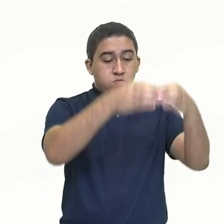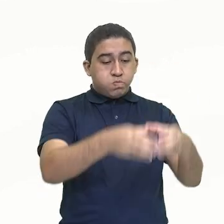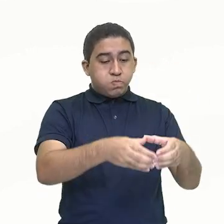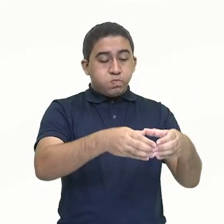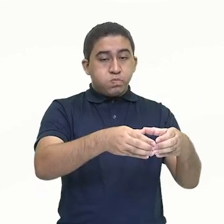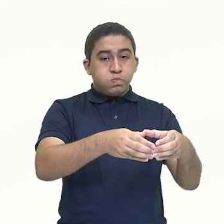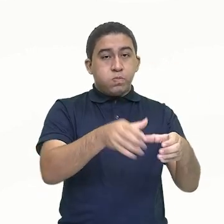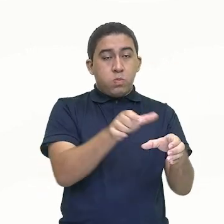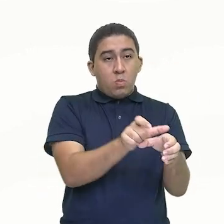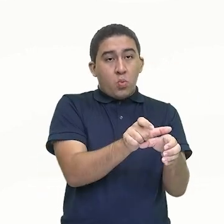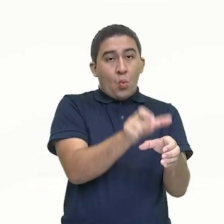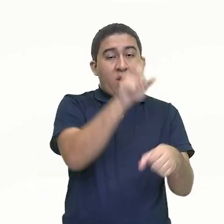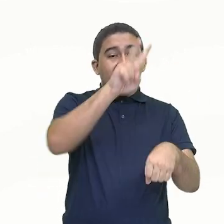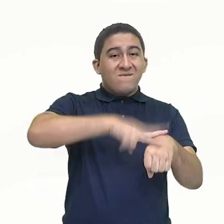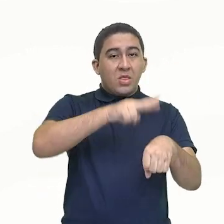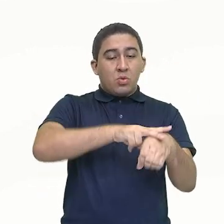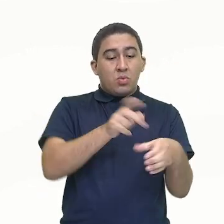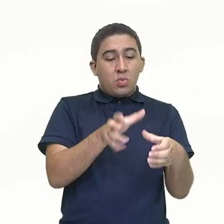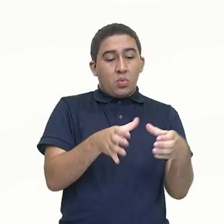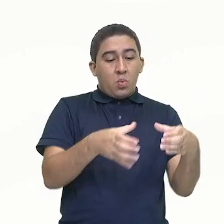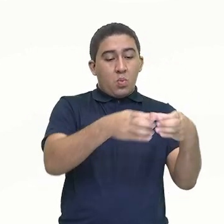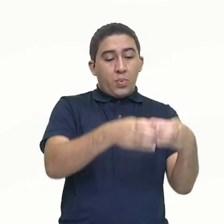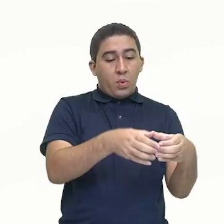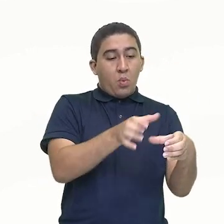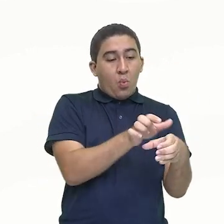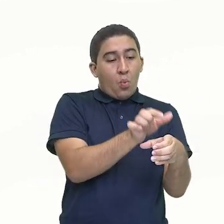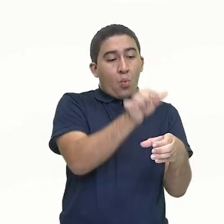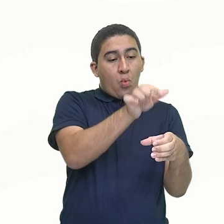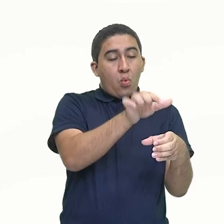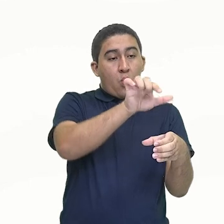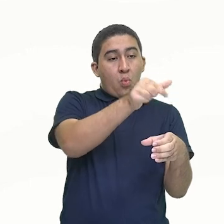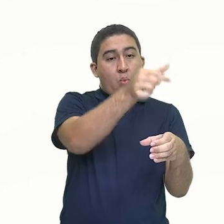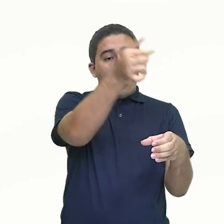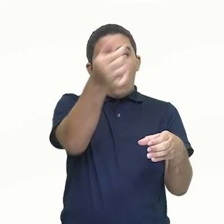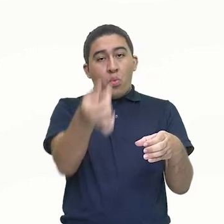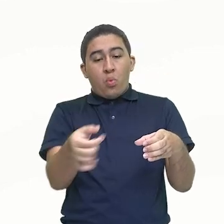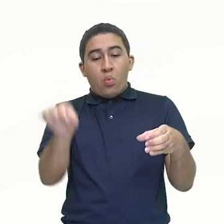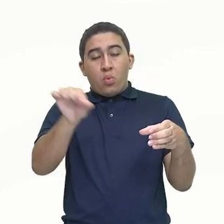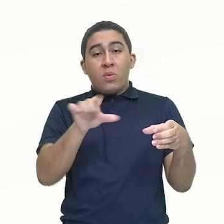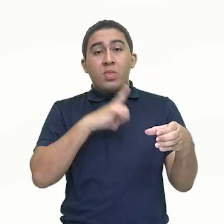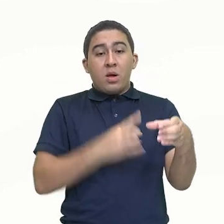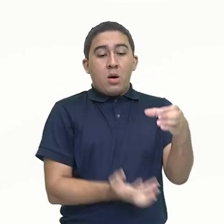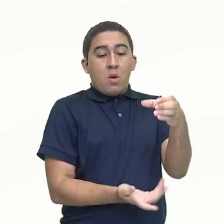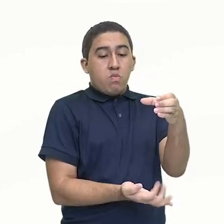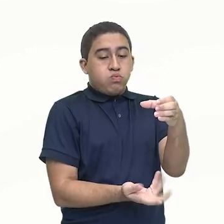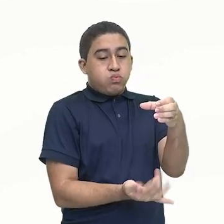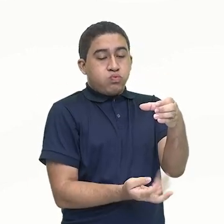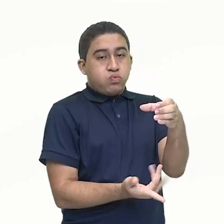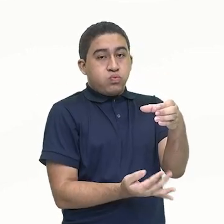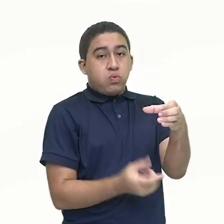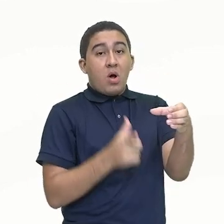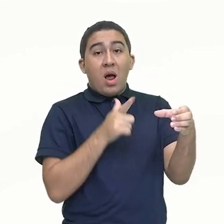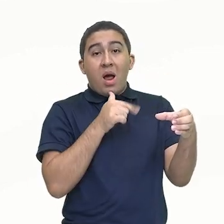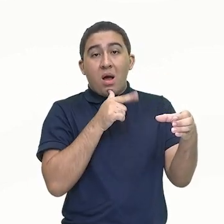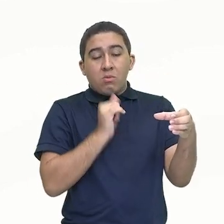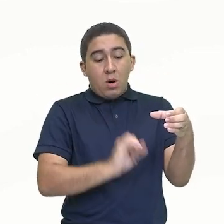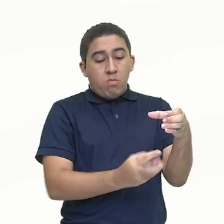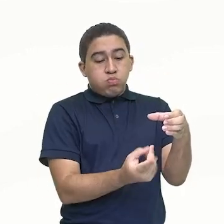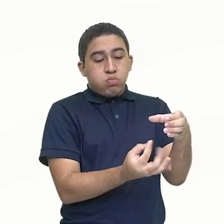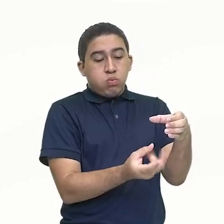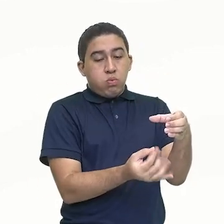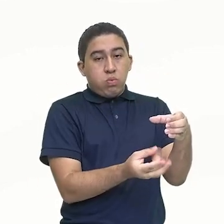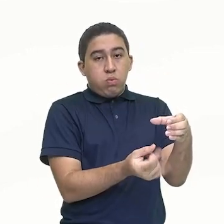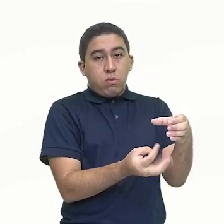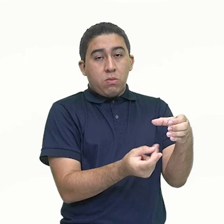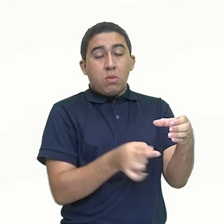né? Mas no momento que essa fervura aqui entre as etapas 1 e 2, ó,